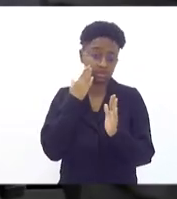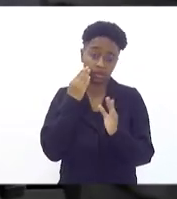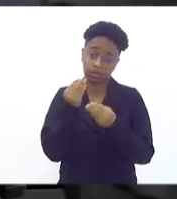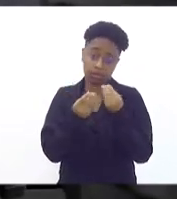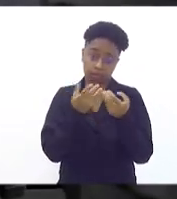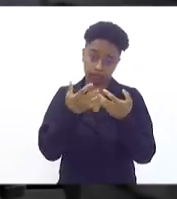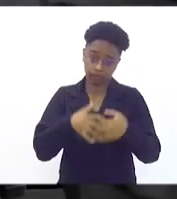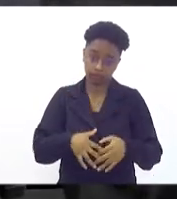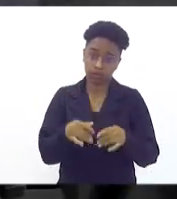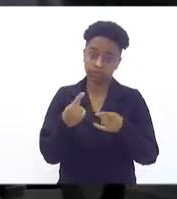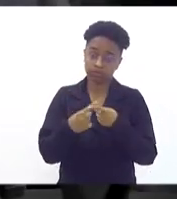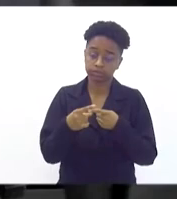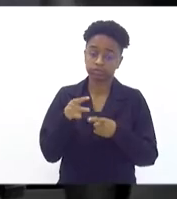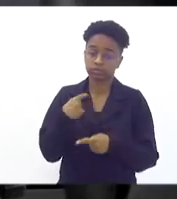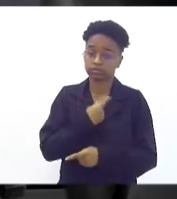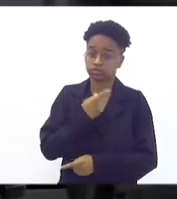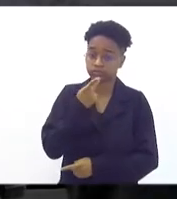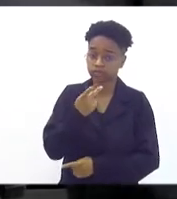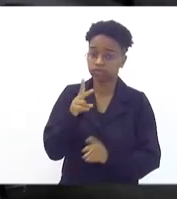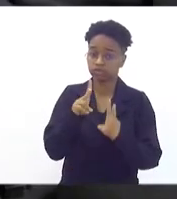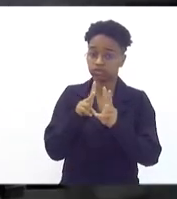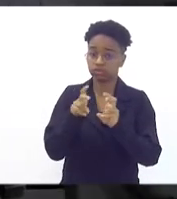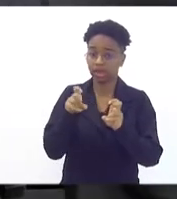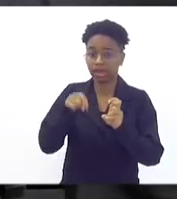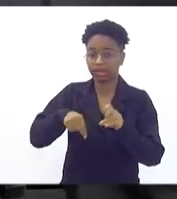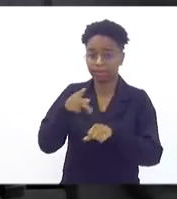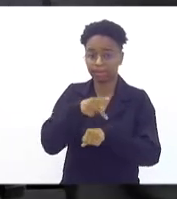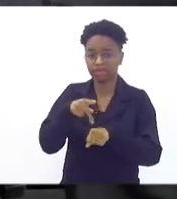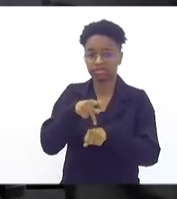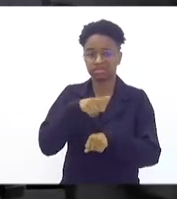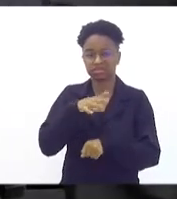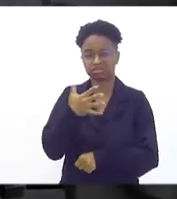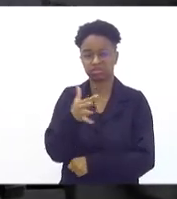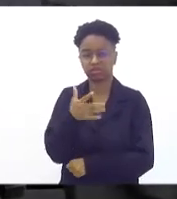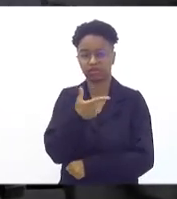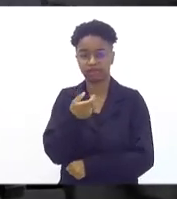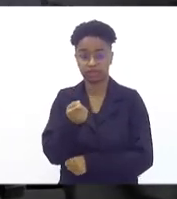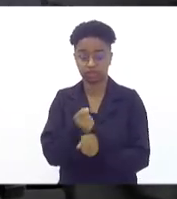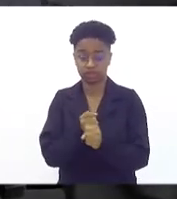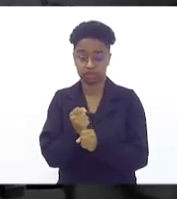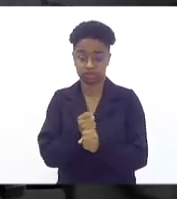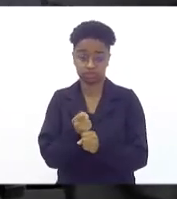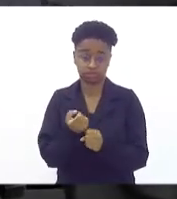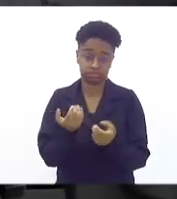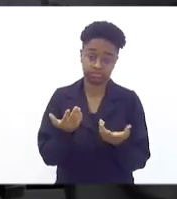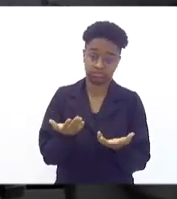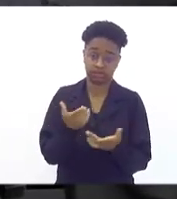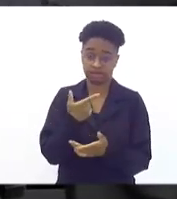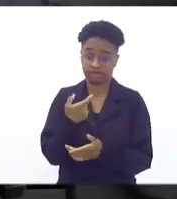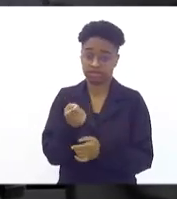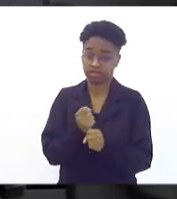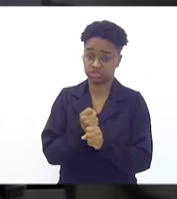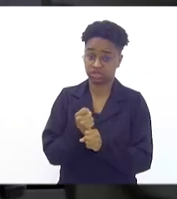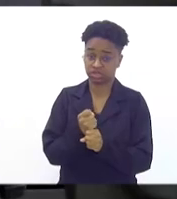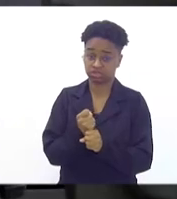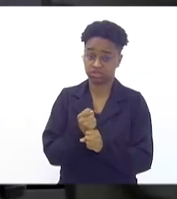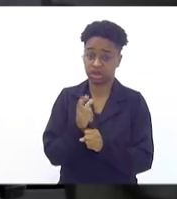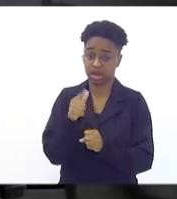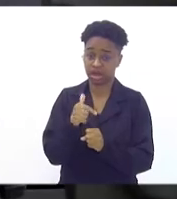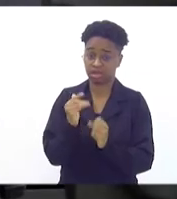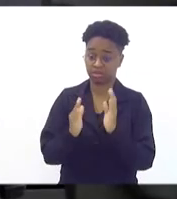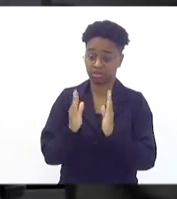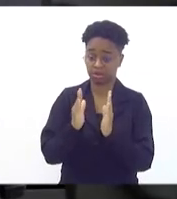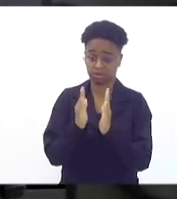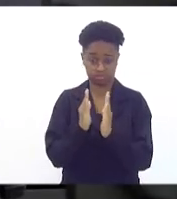nos estamos falando de regulação no País Aqui tem 20 anos e 20 anos no processo circulatório é muito período então